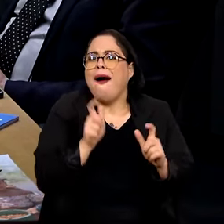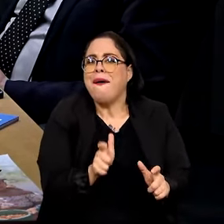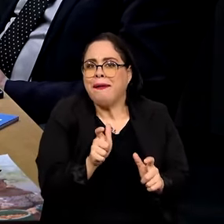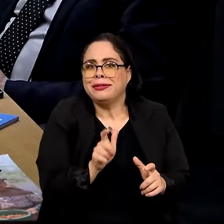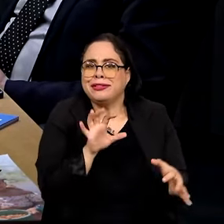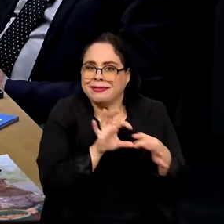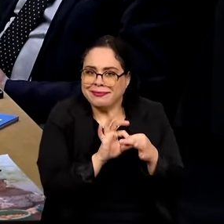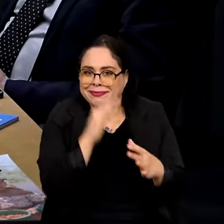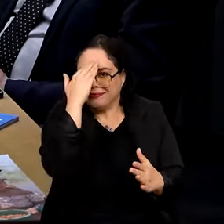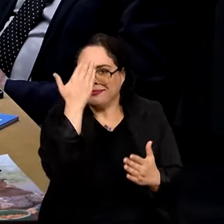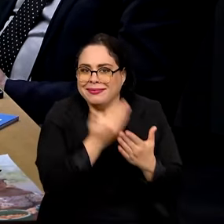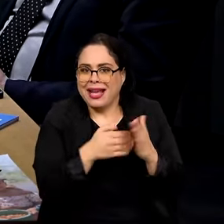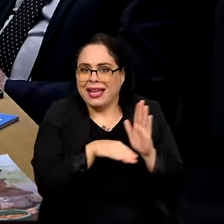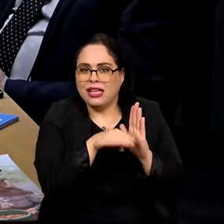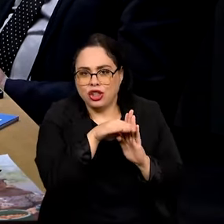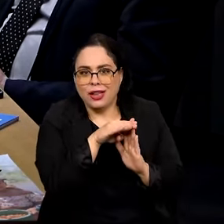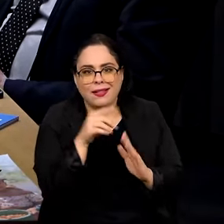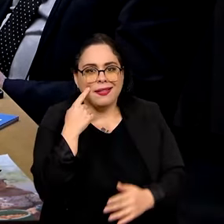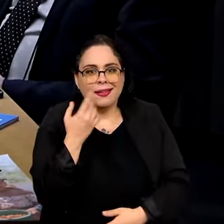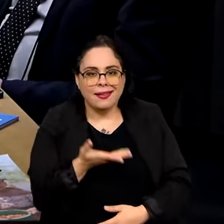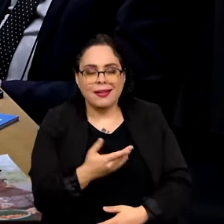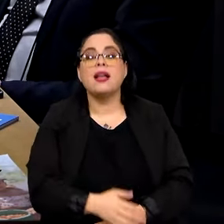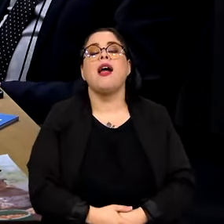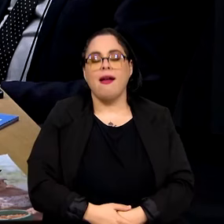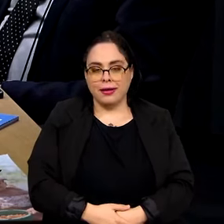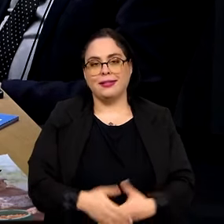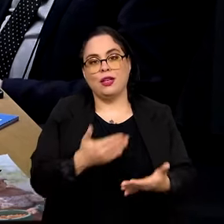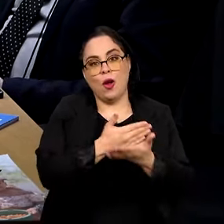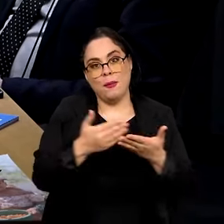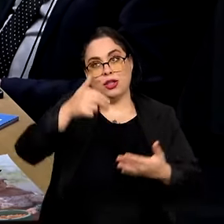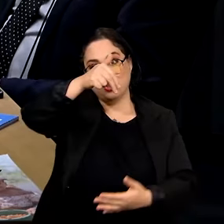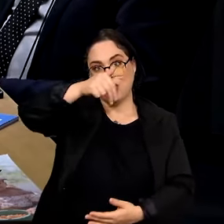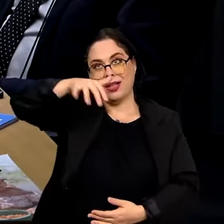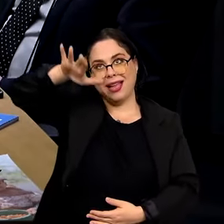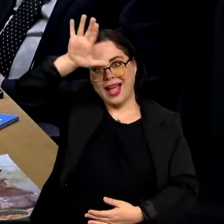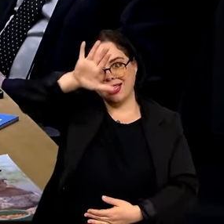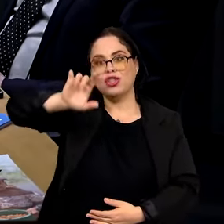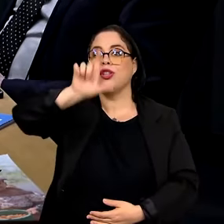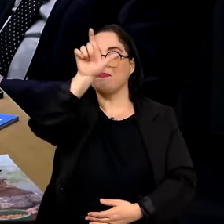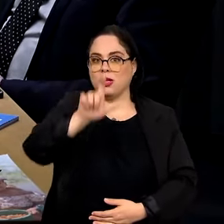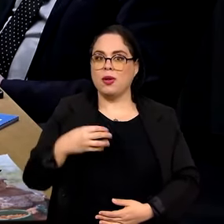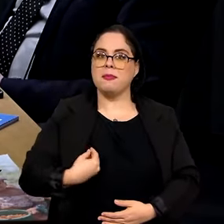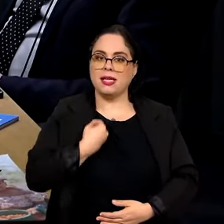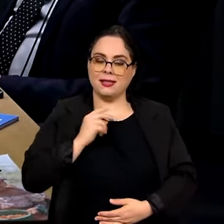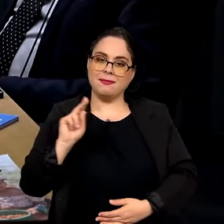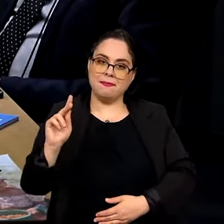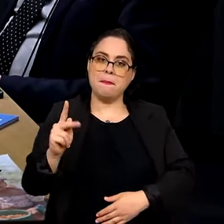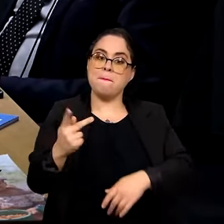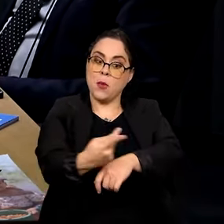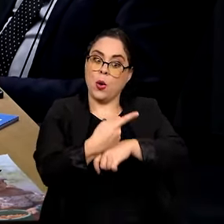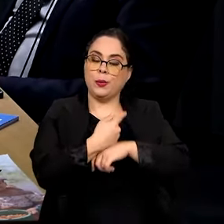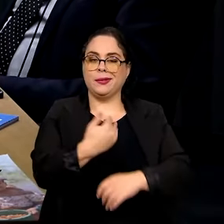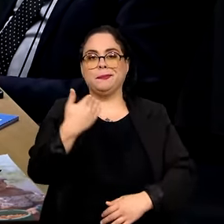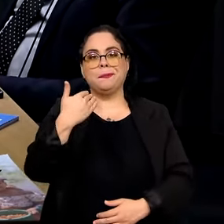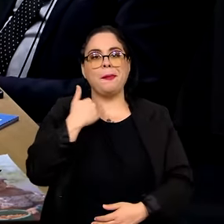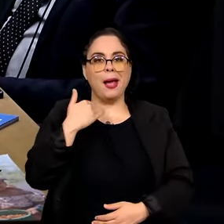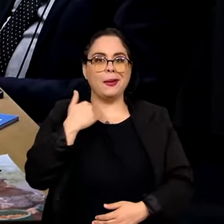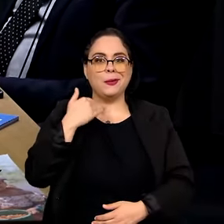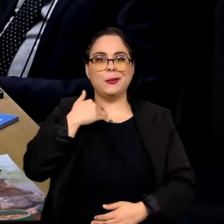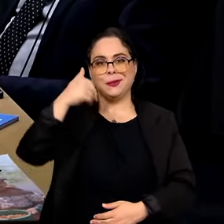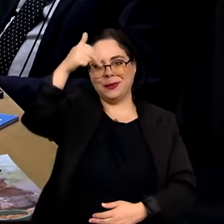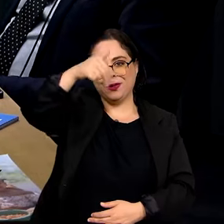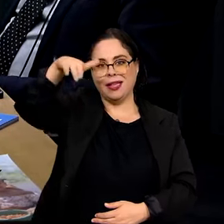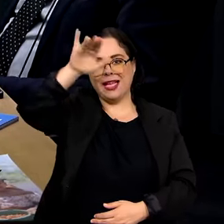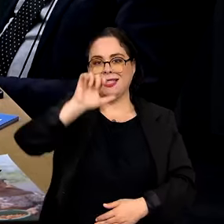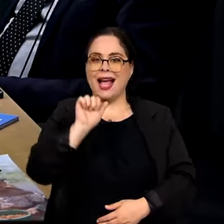essas oportunidades do acredita no primeiro passo bom começamos pelo nordeste Então essa pessoa tem que procurar o Banco do Nordeste